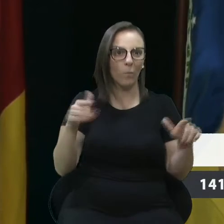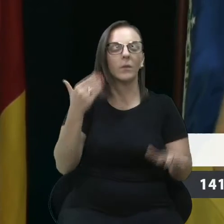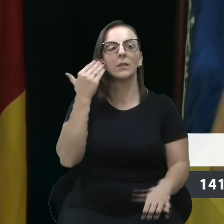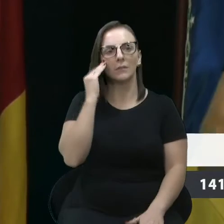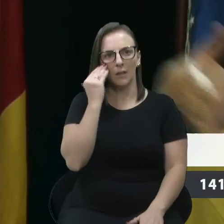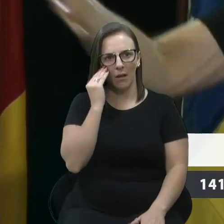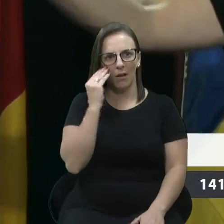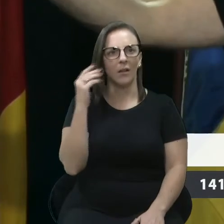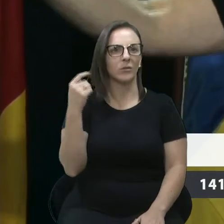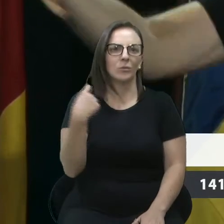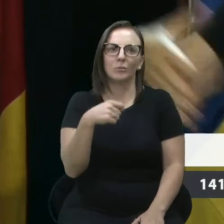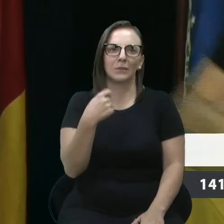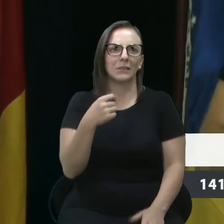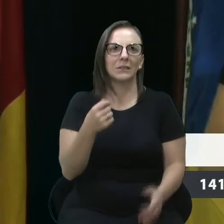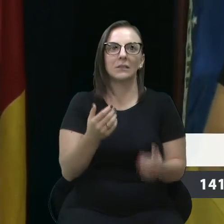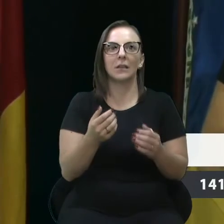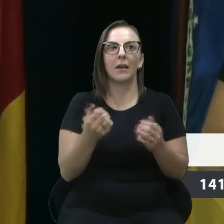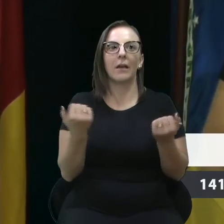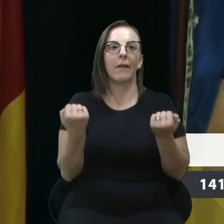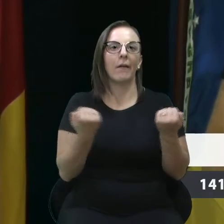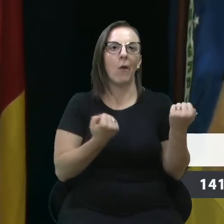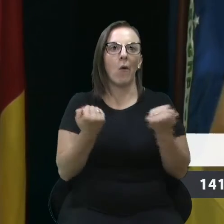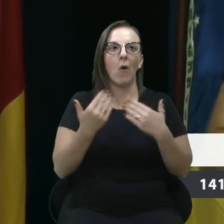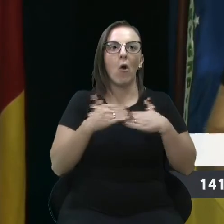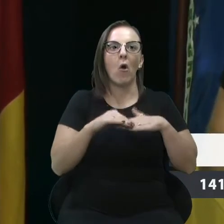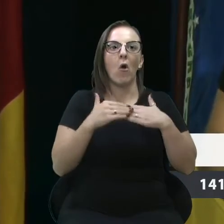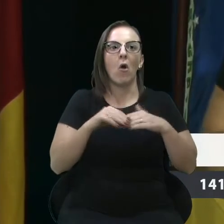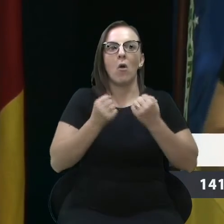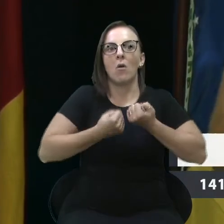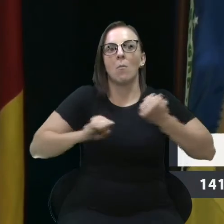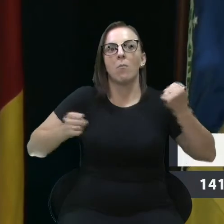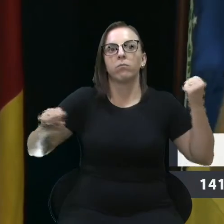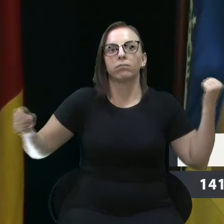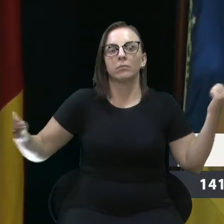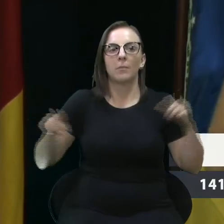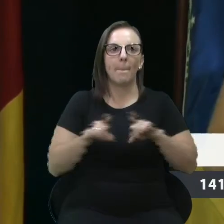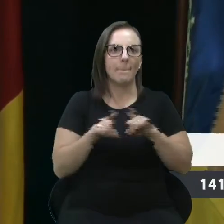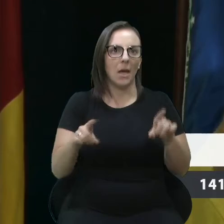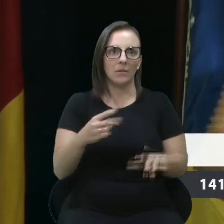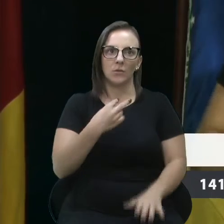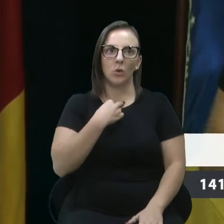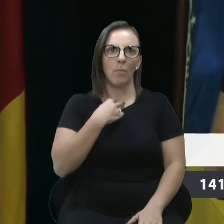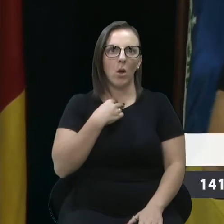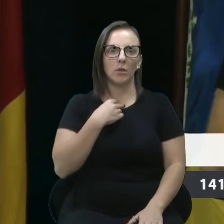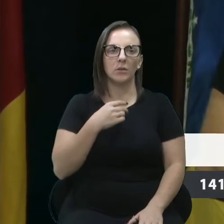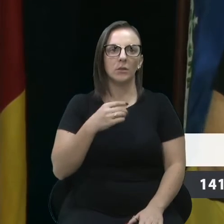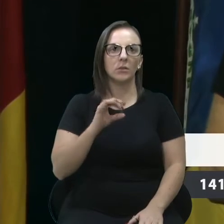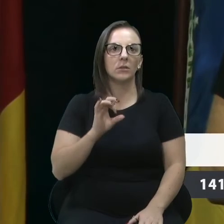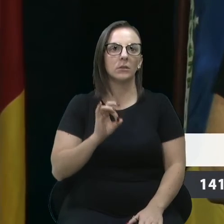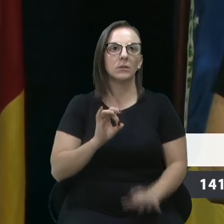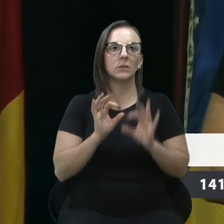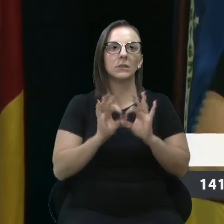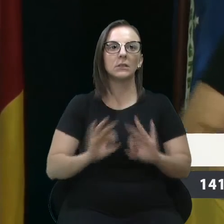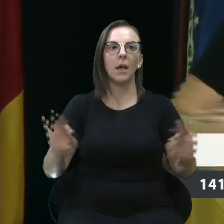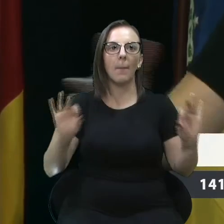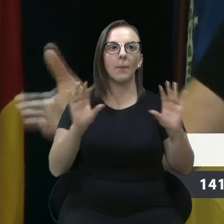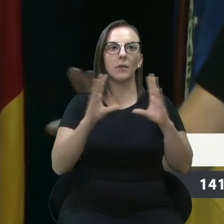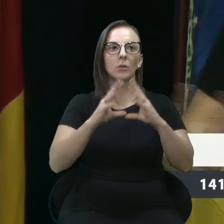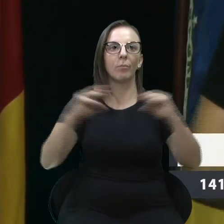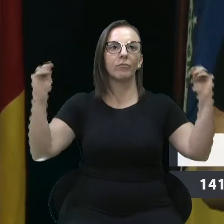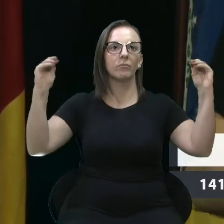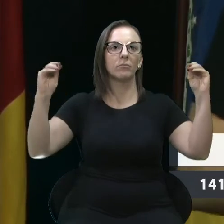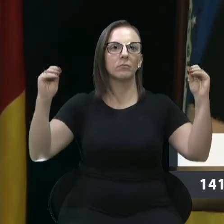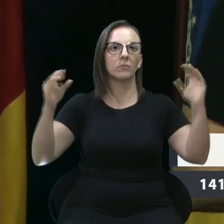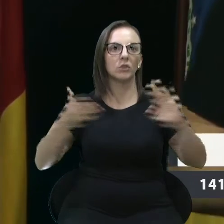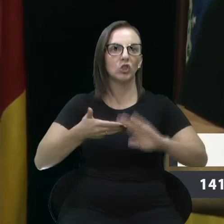tem a necessidade de ter todo aquele carro, todas as vezes enorme, mas assim, a gente não pode de uma hora para outra simplesmente abandonar a população e espalhar